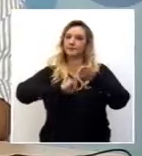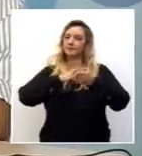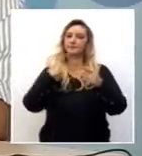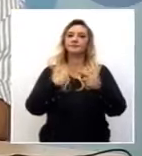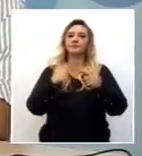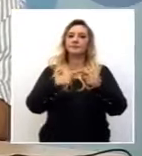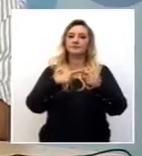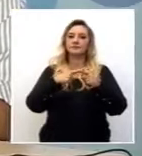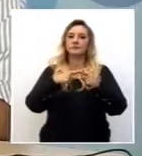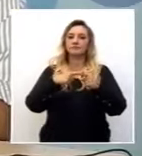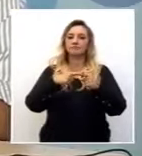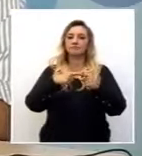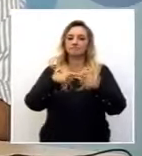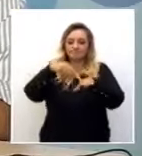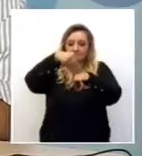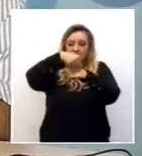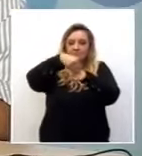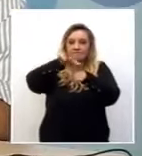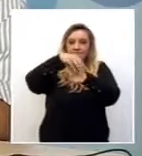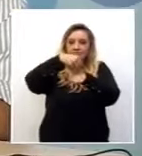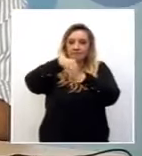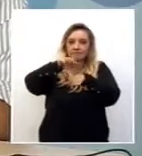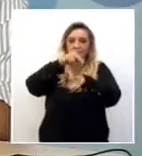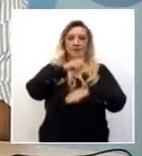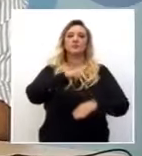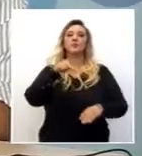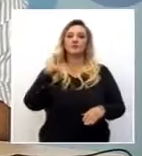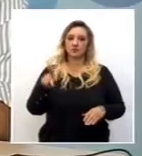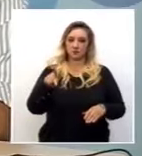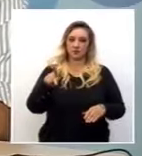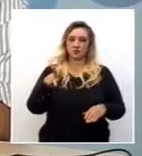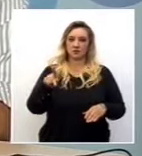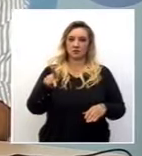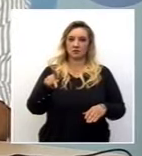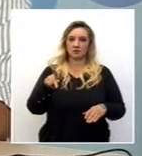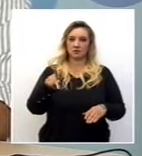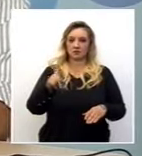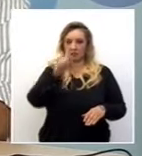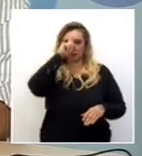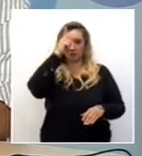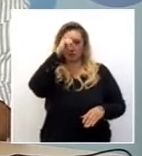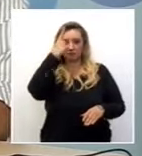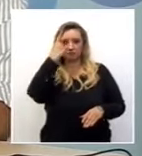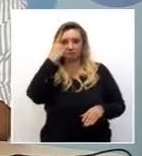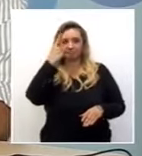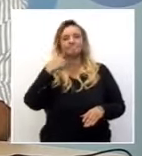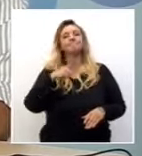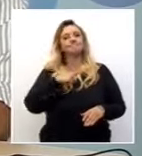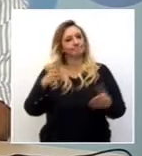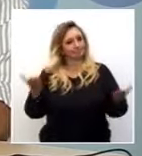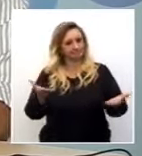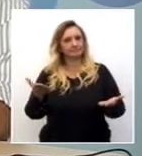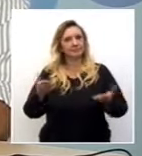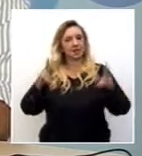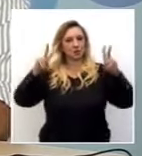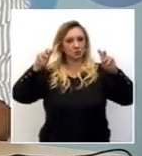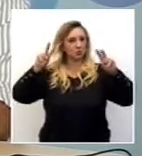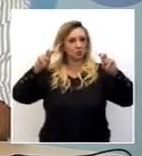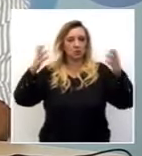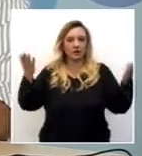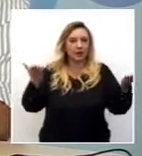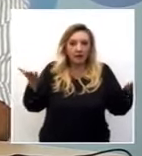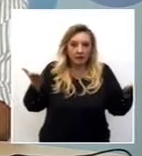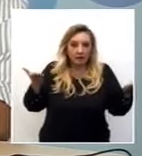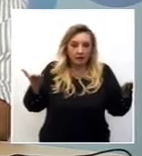justamente para nortear os professores, né? Surgem muitas dúvidas nesse momento a respeito de: poxa,